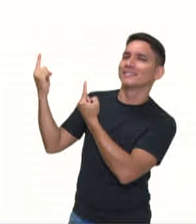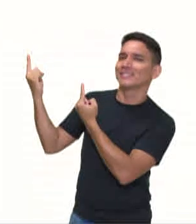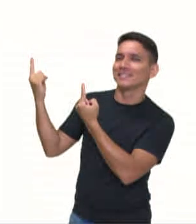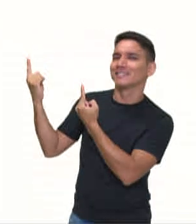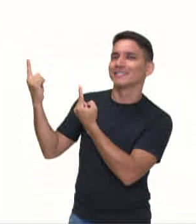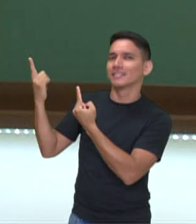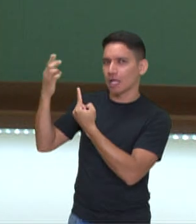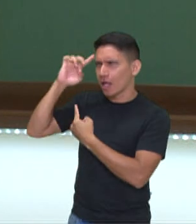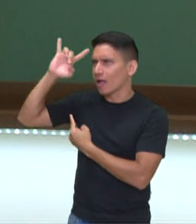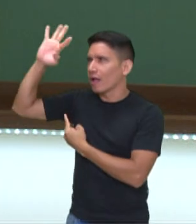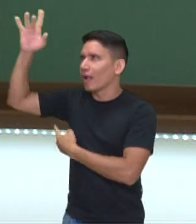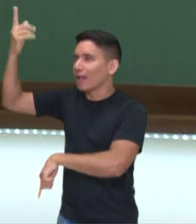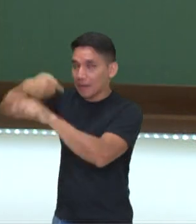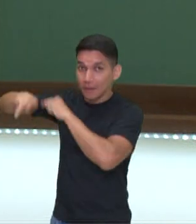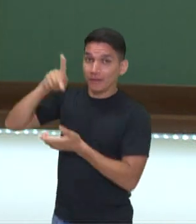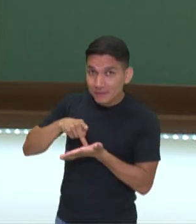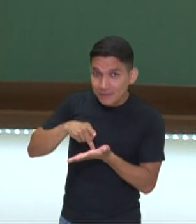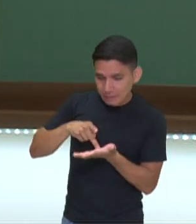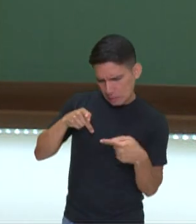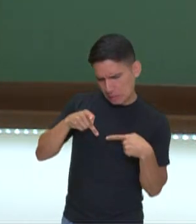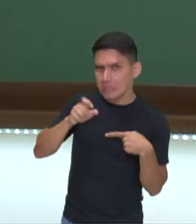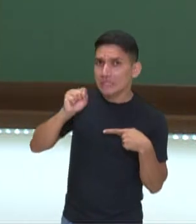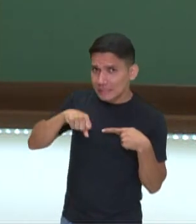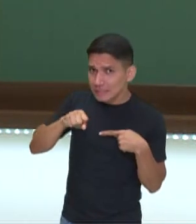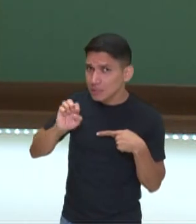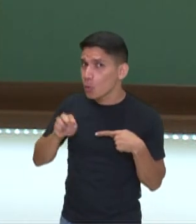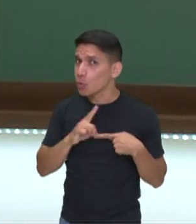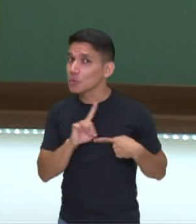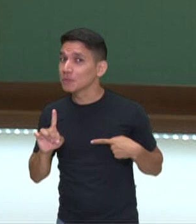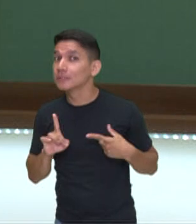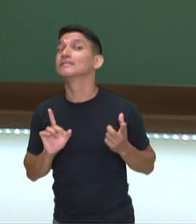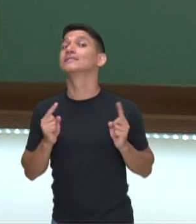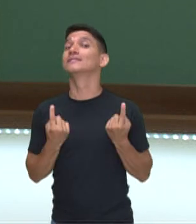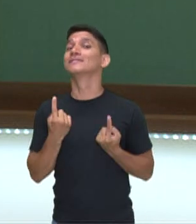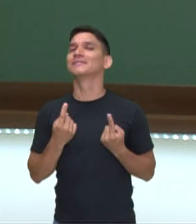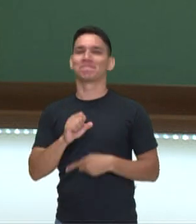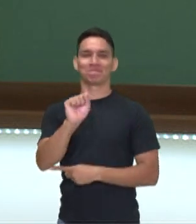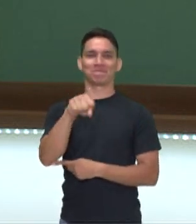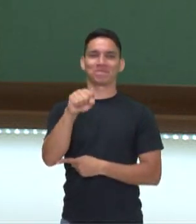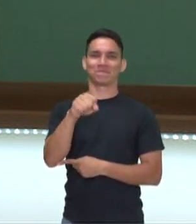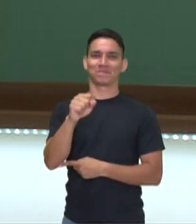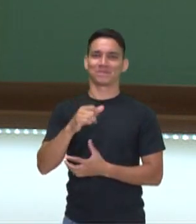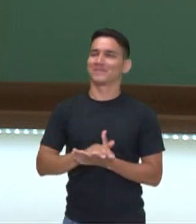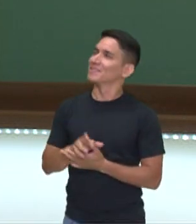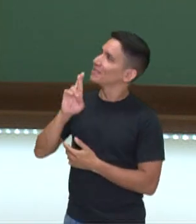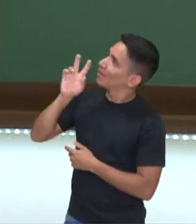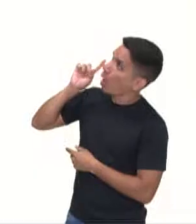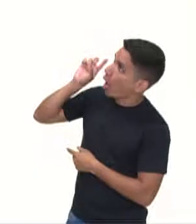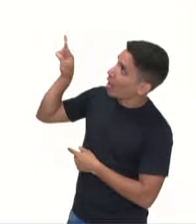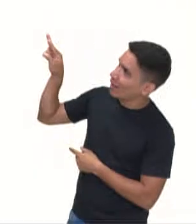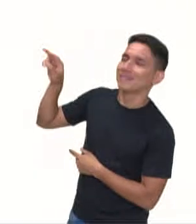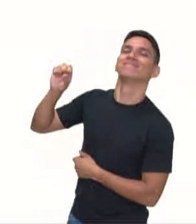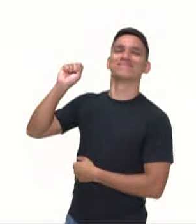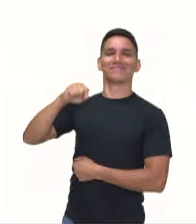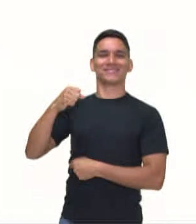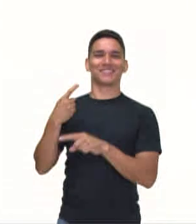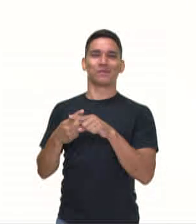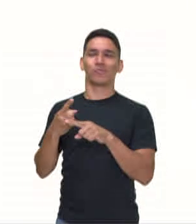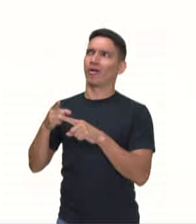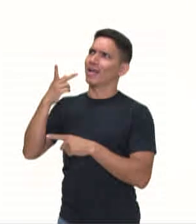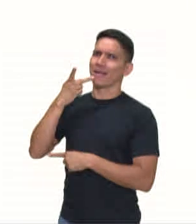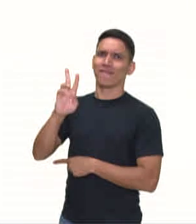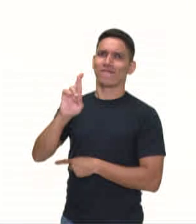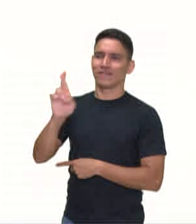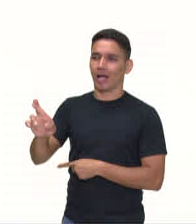true? Se tornou verdade, ou se tornou real o desejo dele? Yes, it does, porque ele, no último quadrinho, a gente sabe que ele recebe